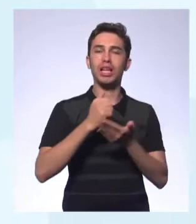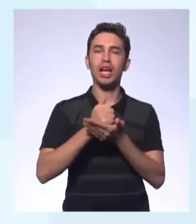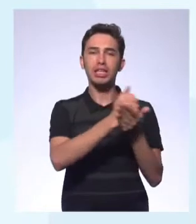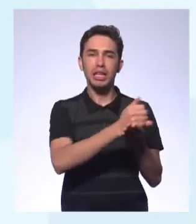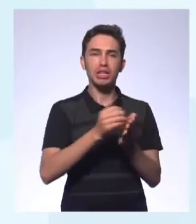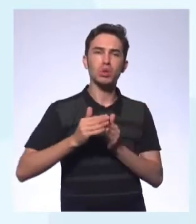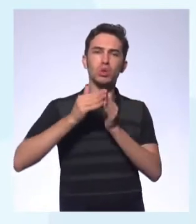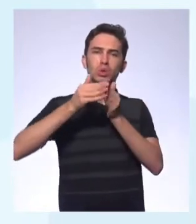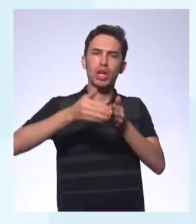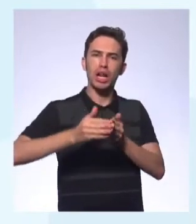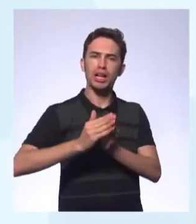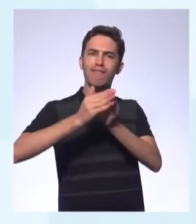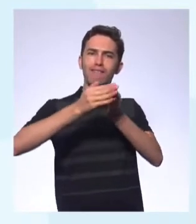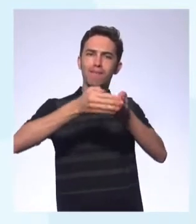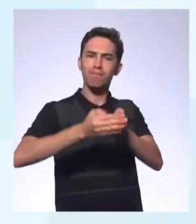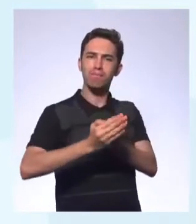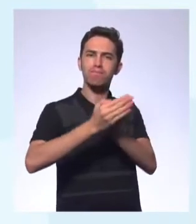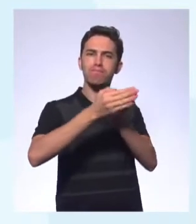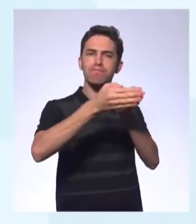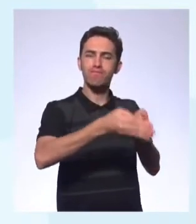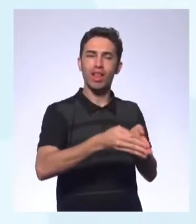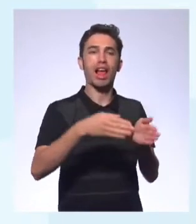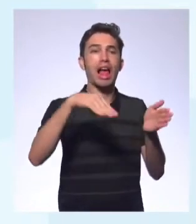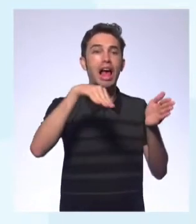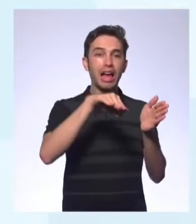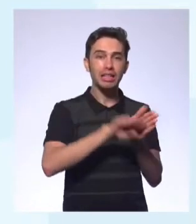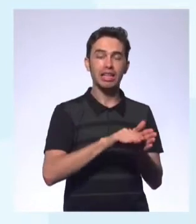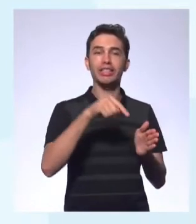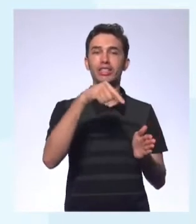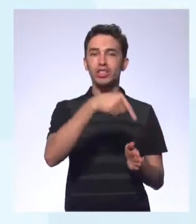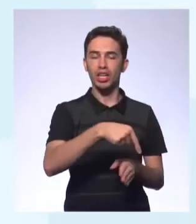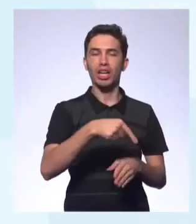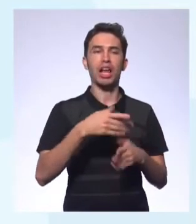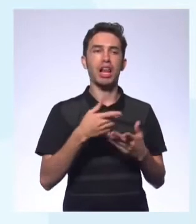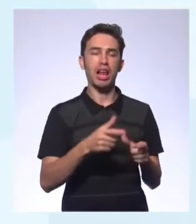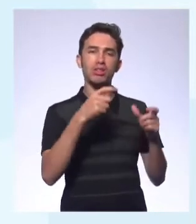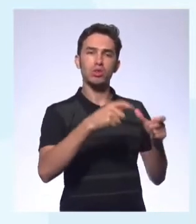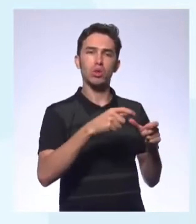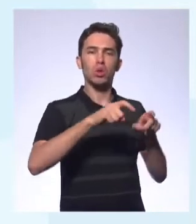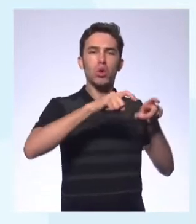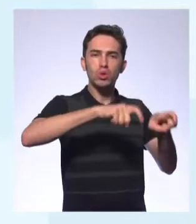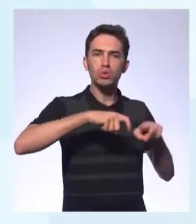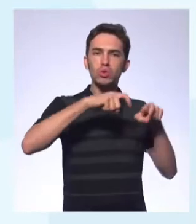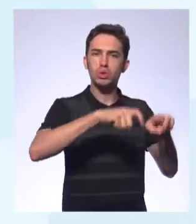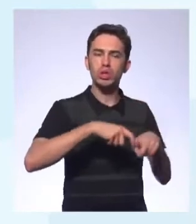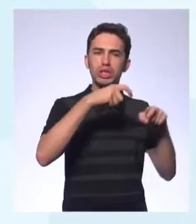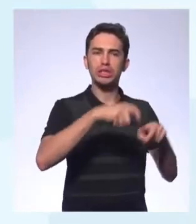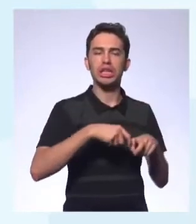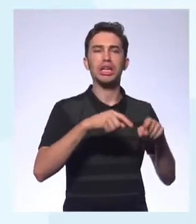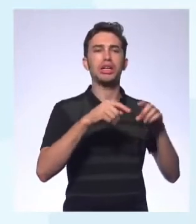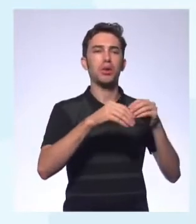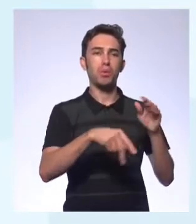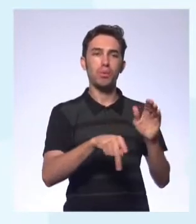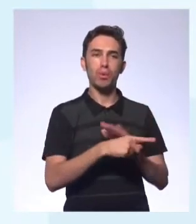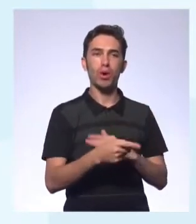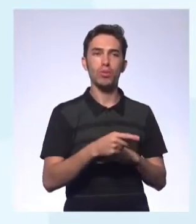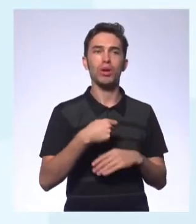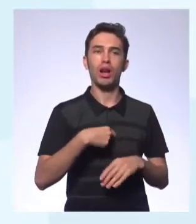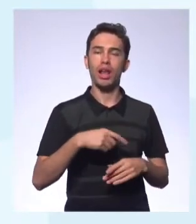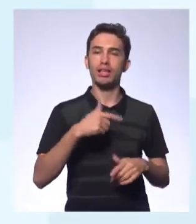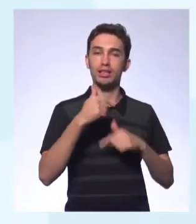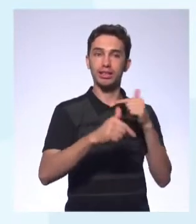dos navios negreiros até os engenhos e as fazendas que estavam